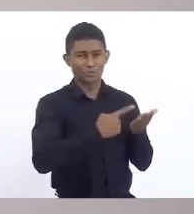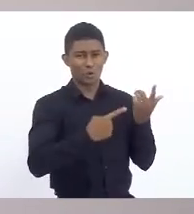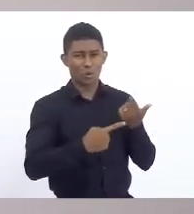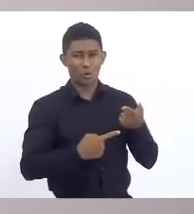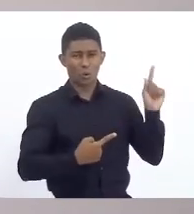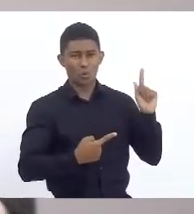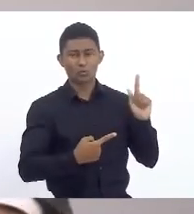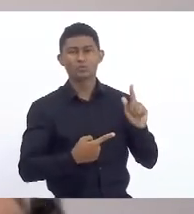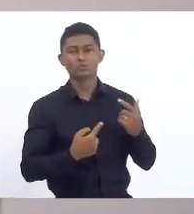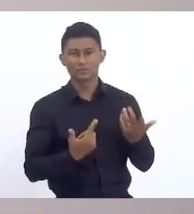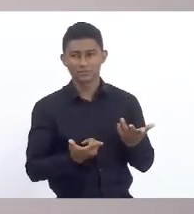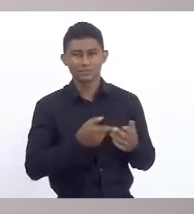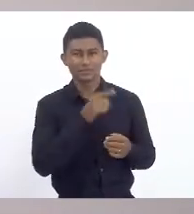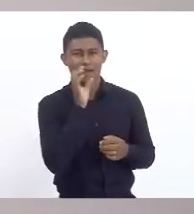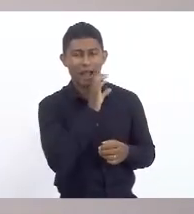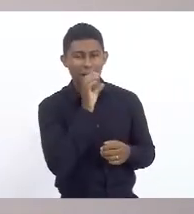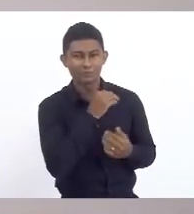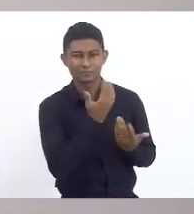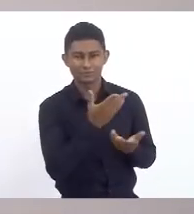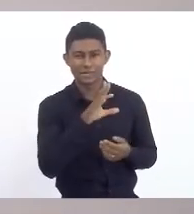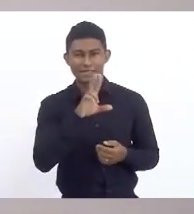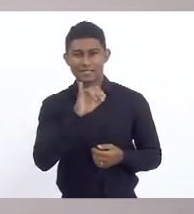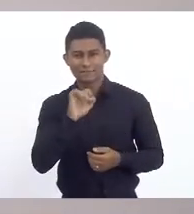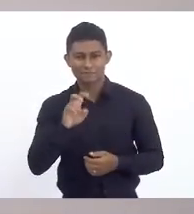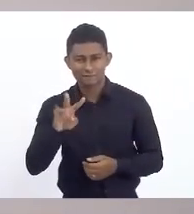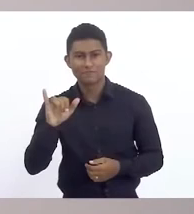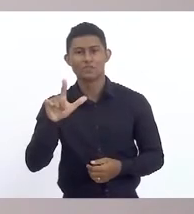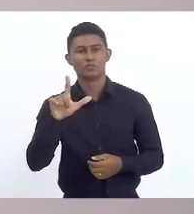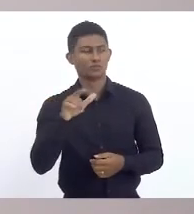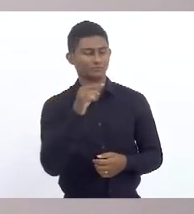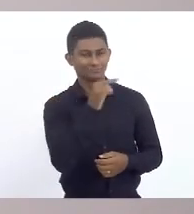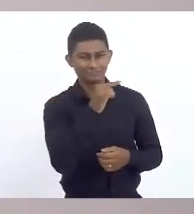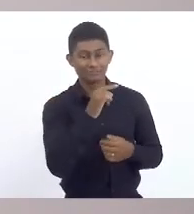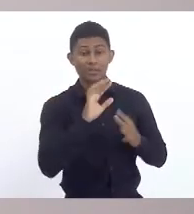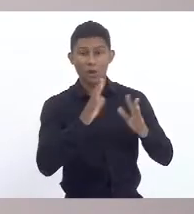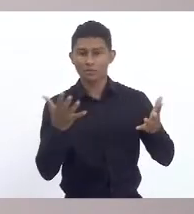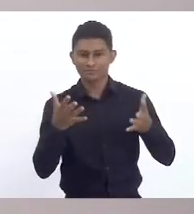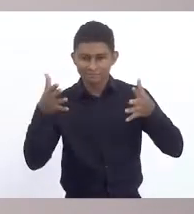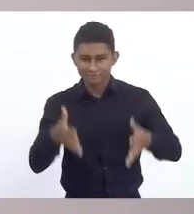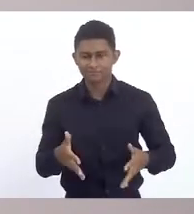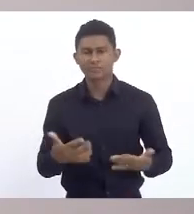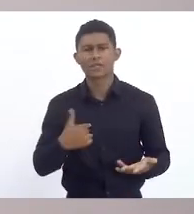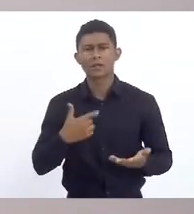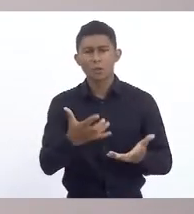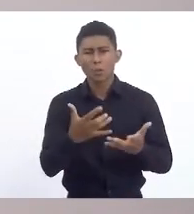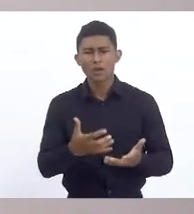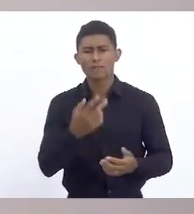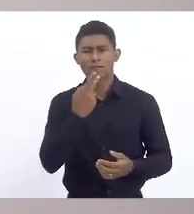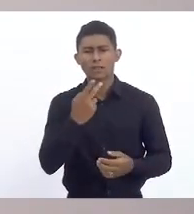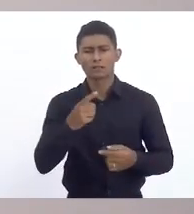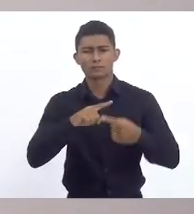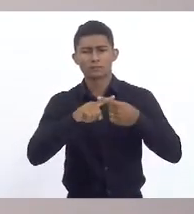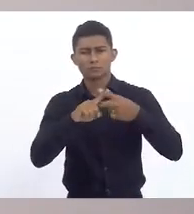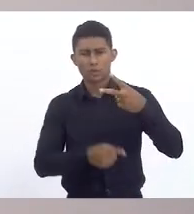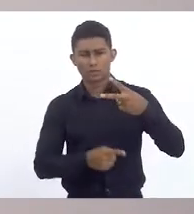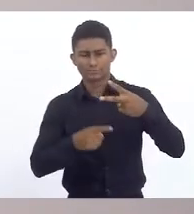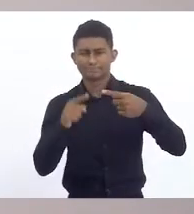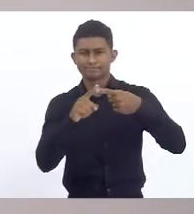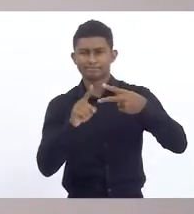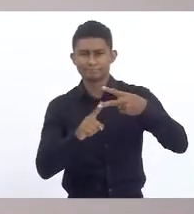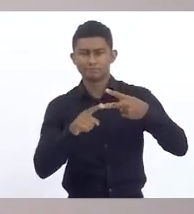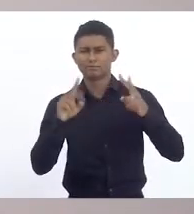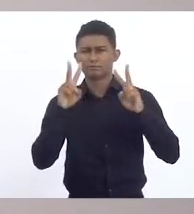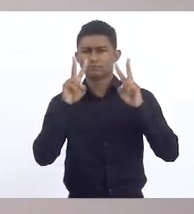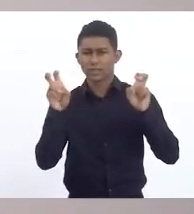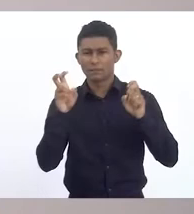rapidamente com a Casa Civil. Eu queria fazer dois apontamentos sobre esse tema, que considero um deles muito mais a